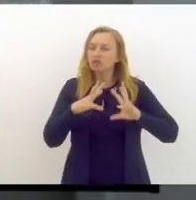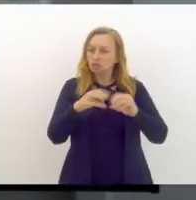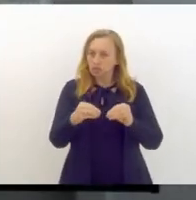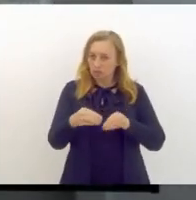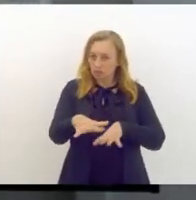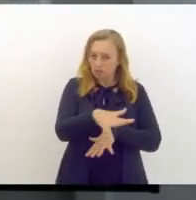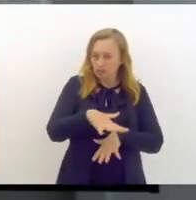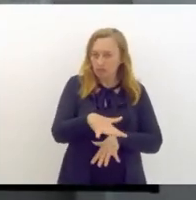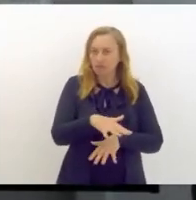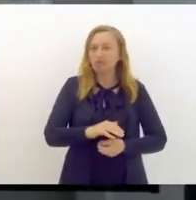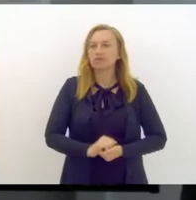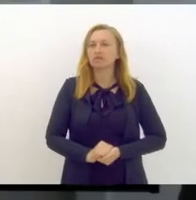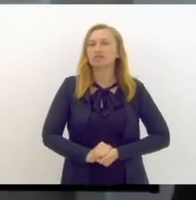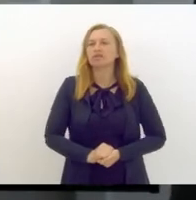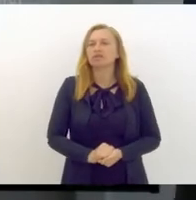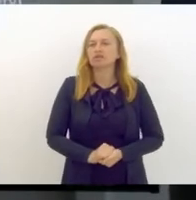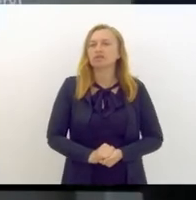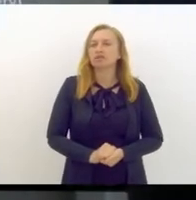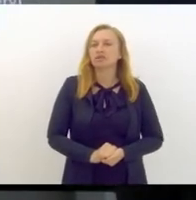ambiente. Pode passar?